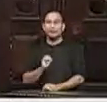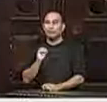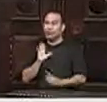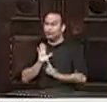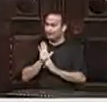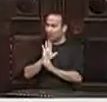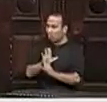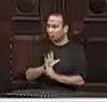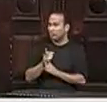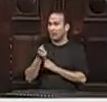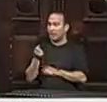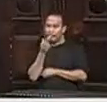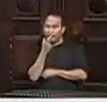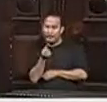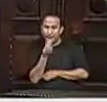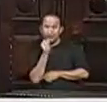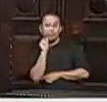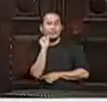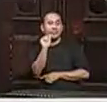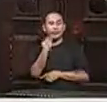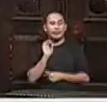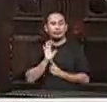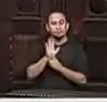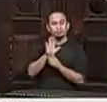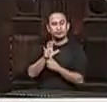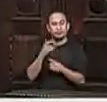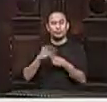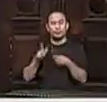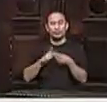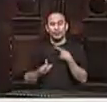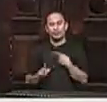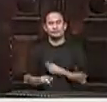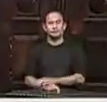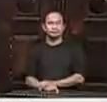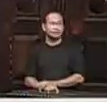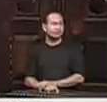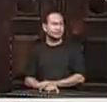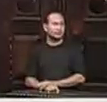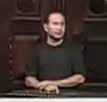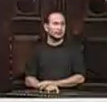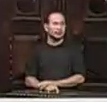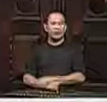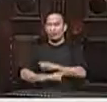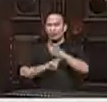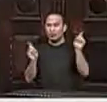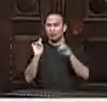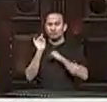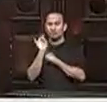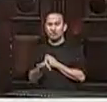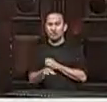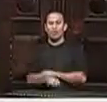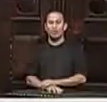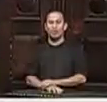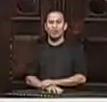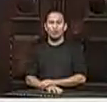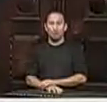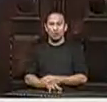apresentem os remédios que sejam eficazes para essa crise. E os remédios passam não apenas pelo